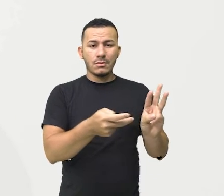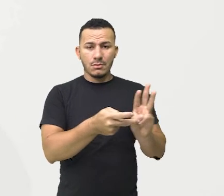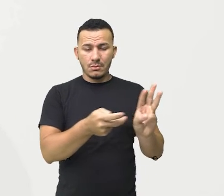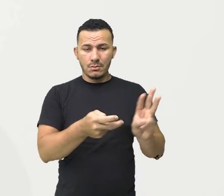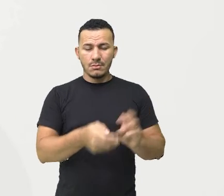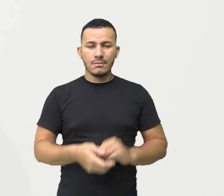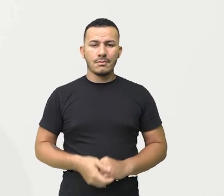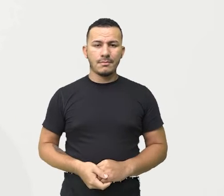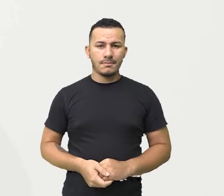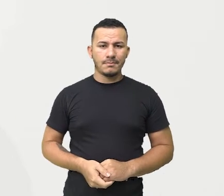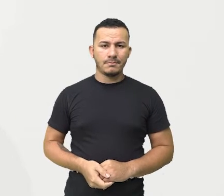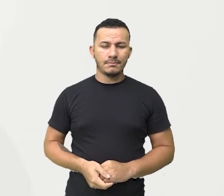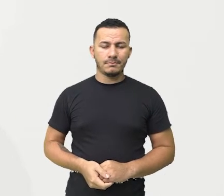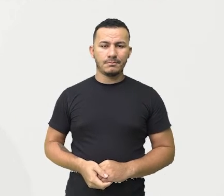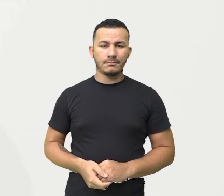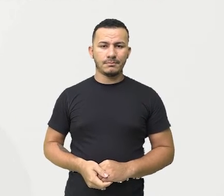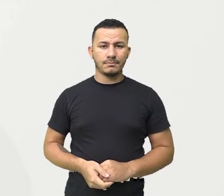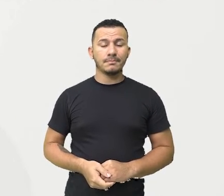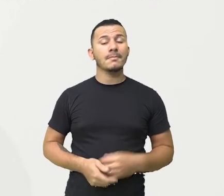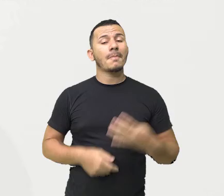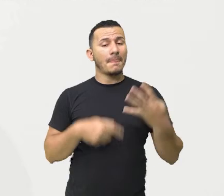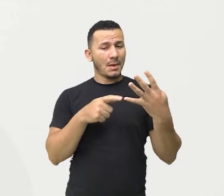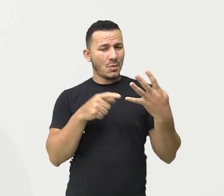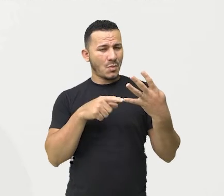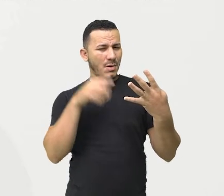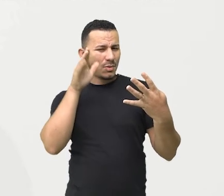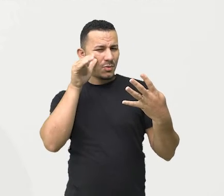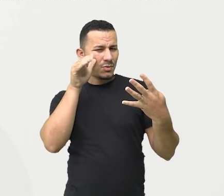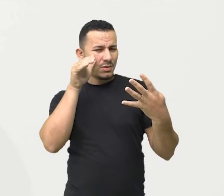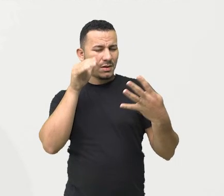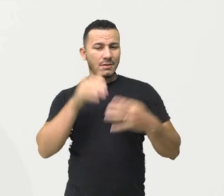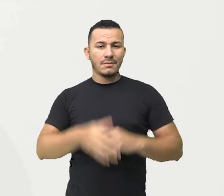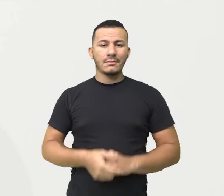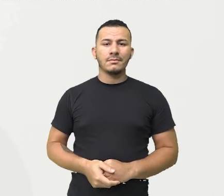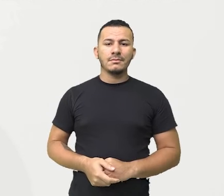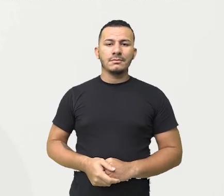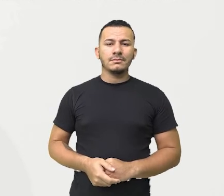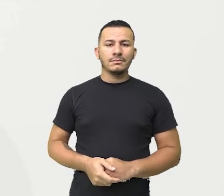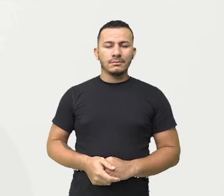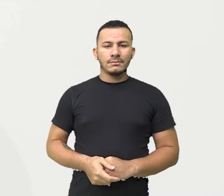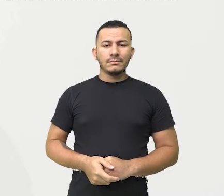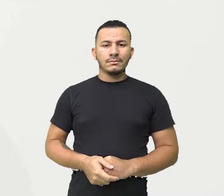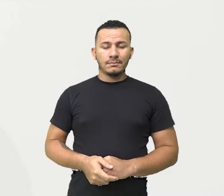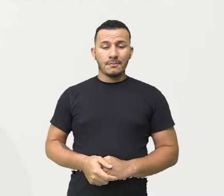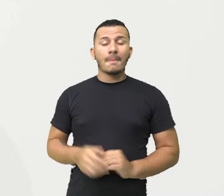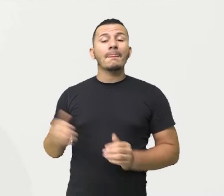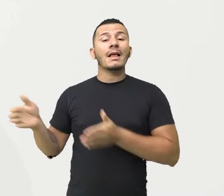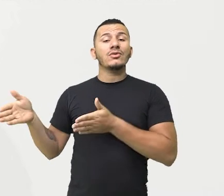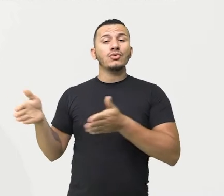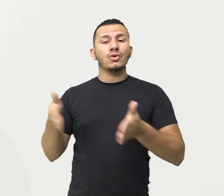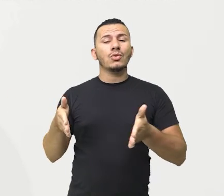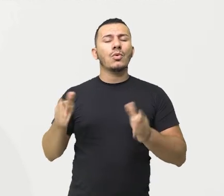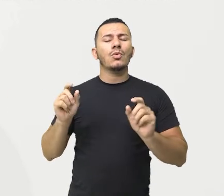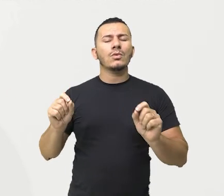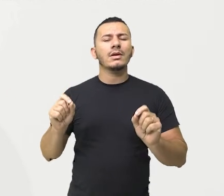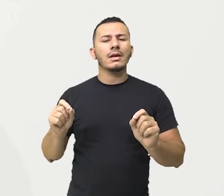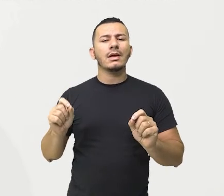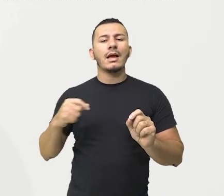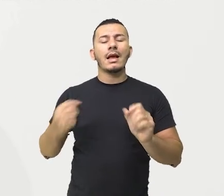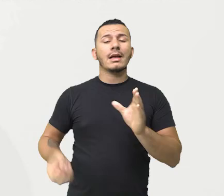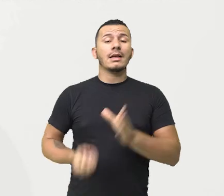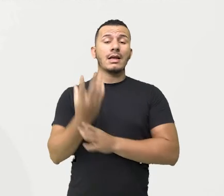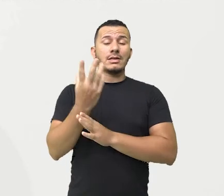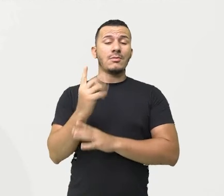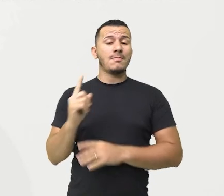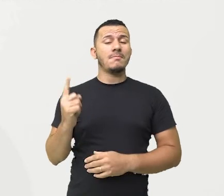indígenas. Vamos ver então a quarta curiosidade. A chegada do telefone. O